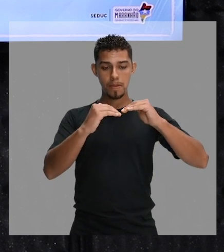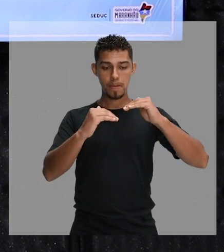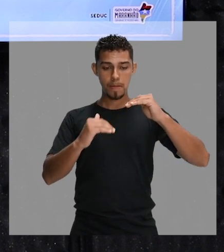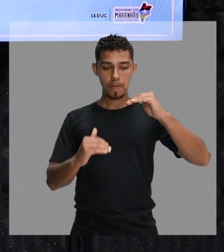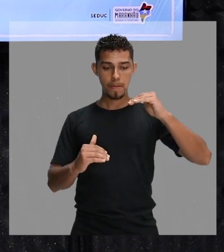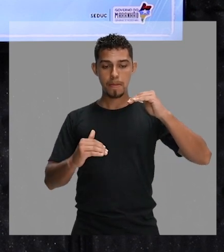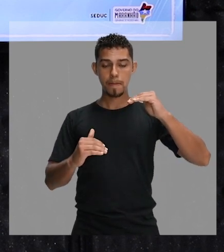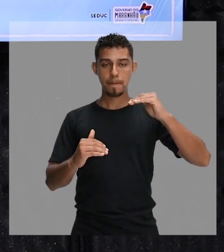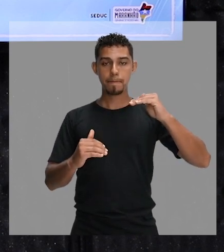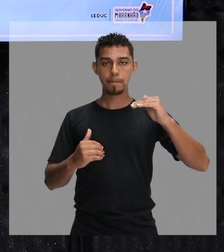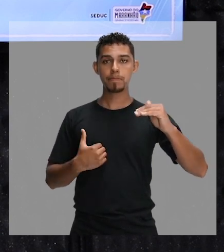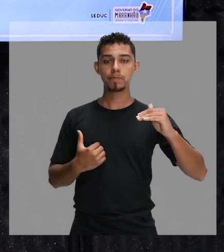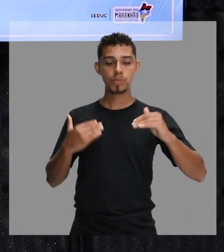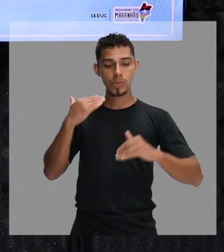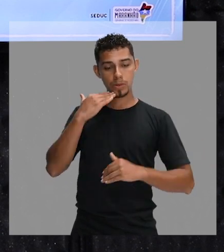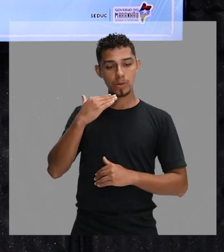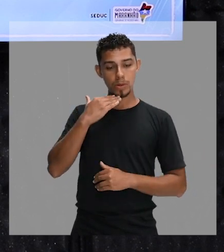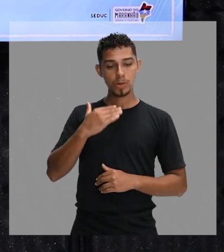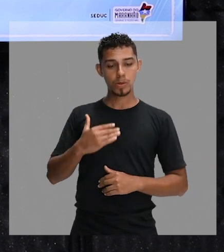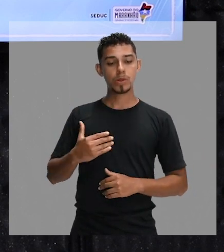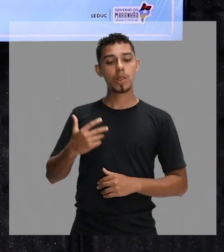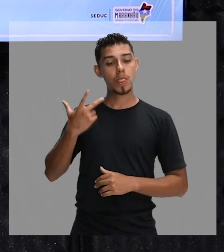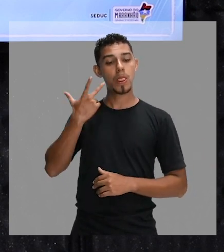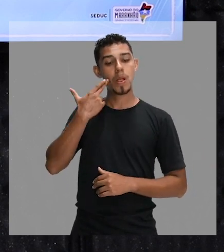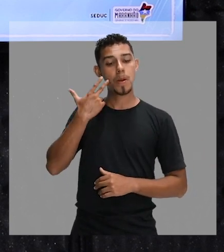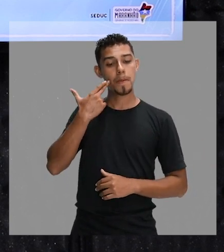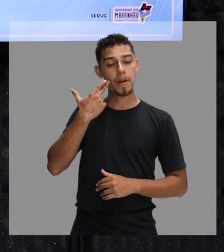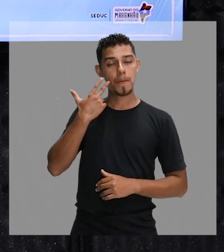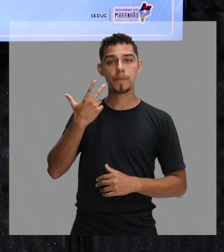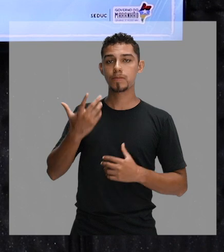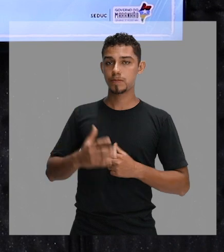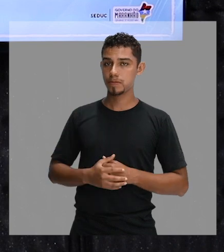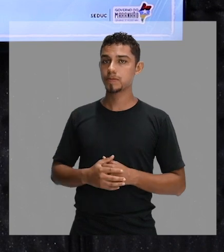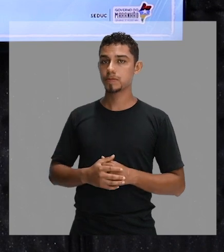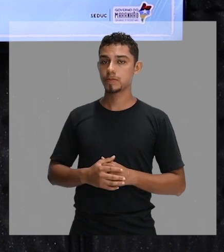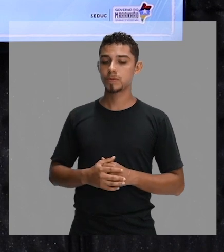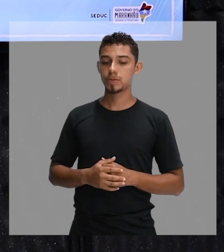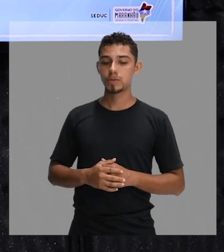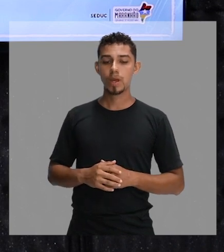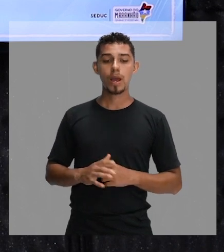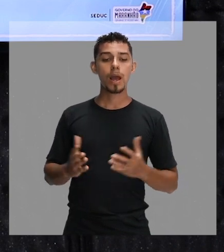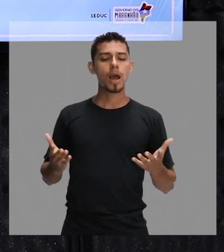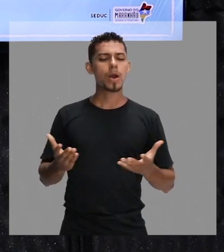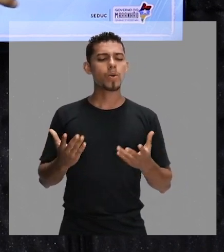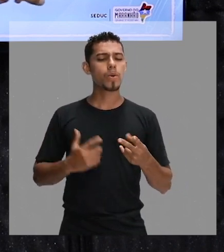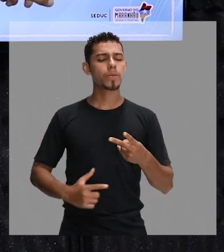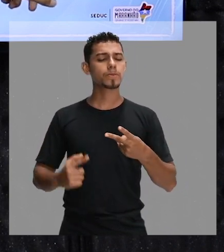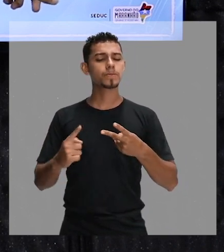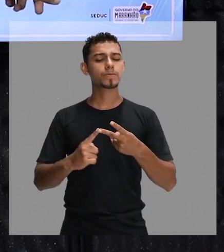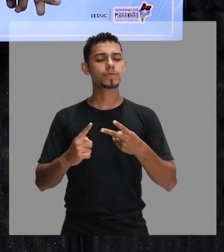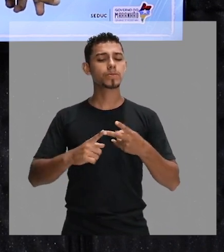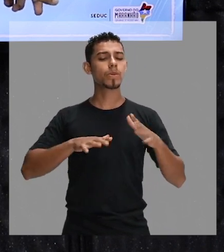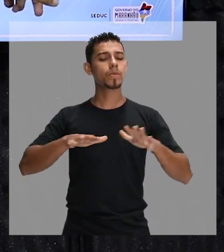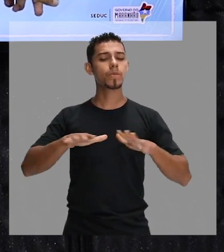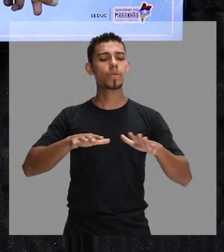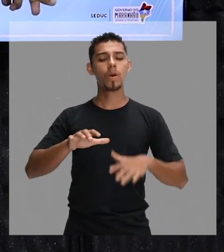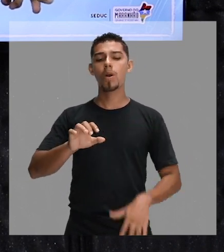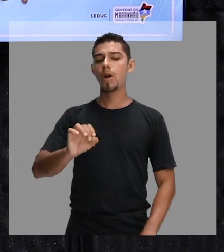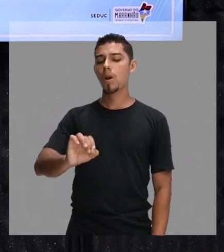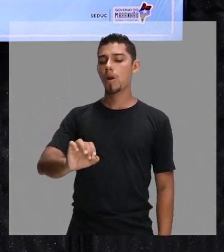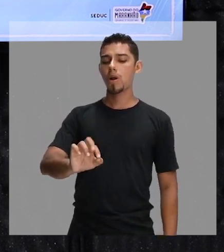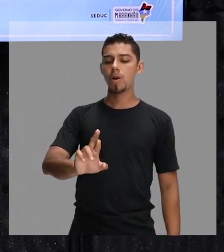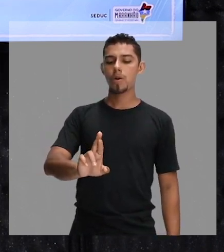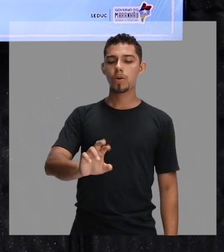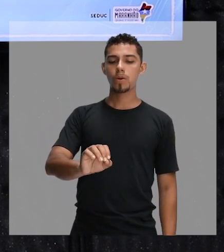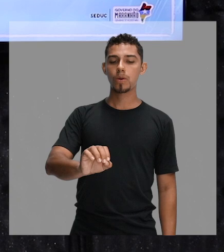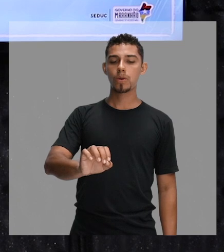uma falha classificada como falha do tipo normal. E os movimentos orogenéticos são as pressões